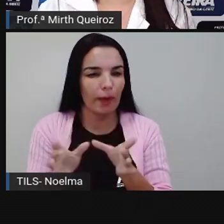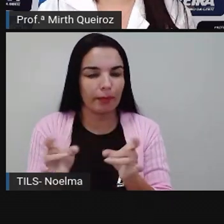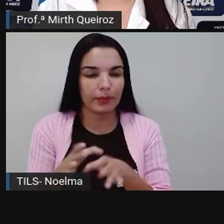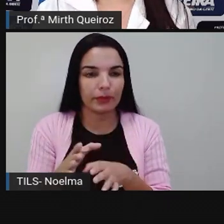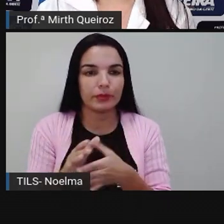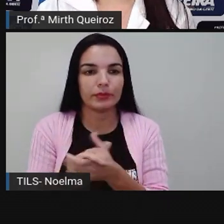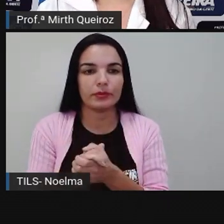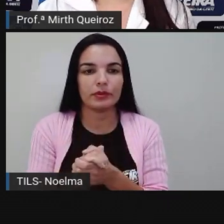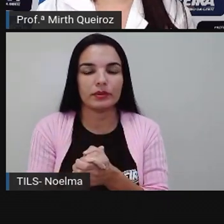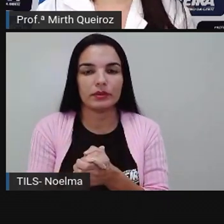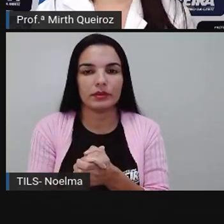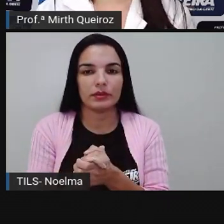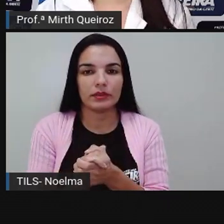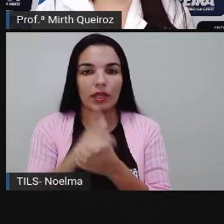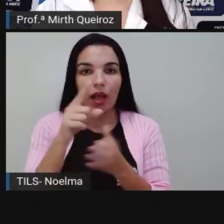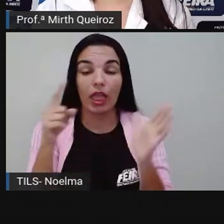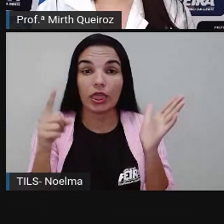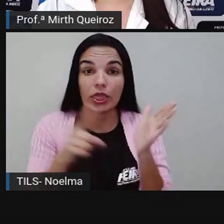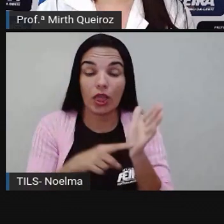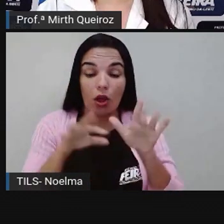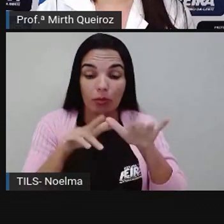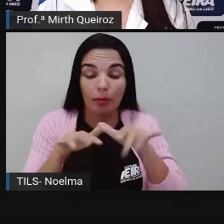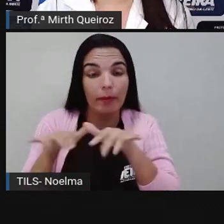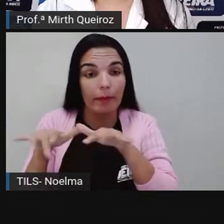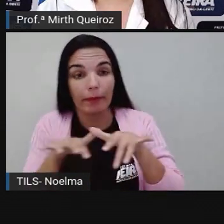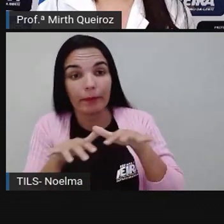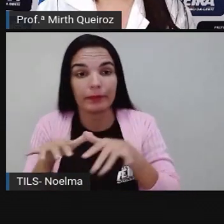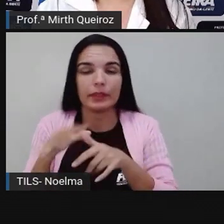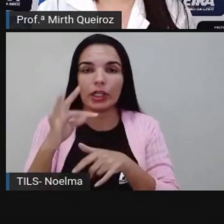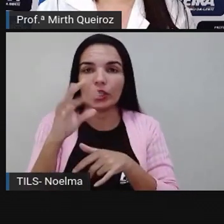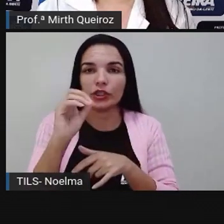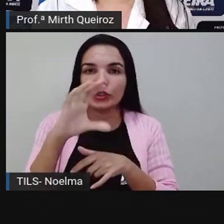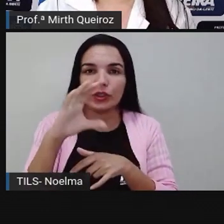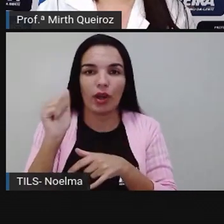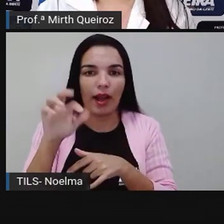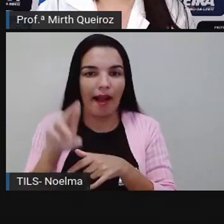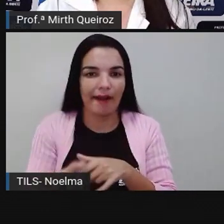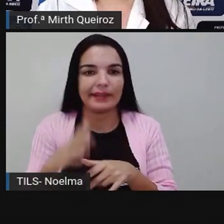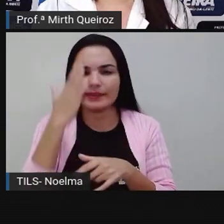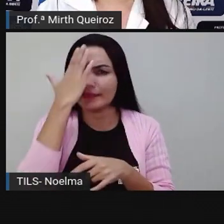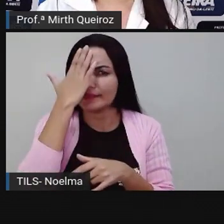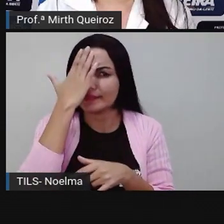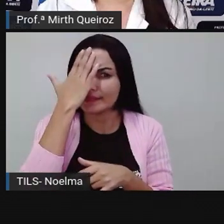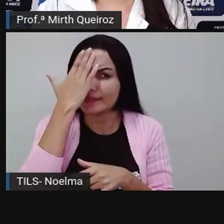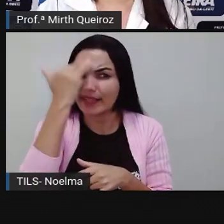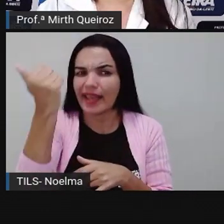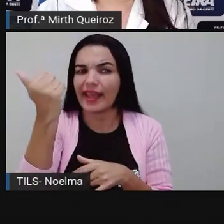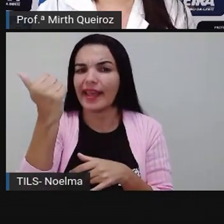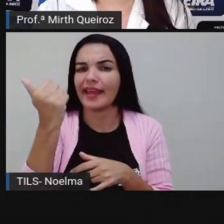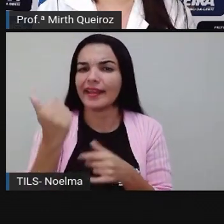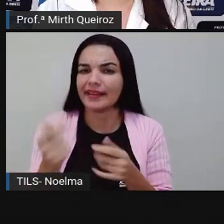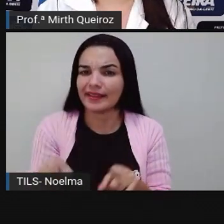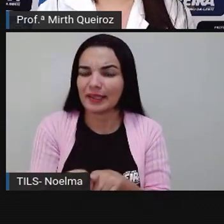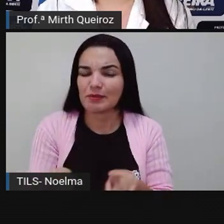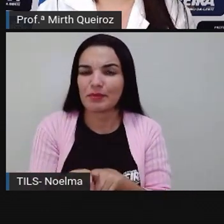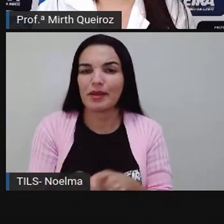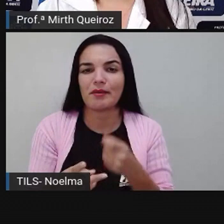querer. Toco, do verbo tocar. Sei, do verbo